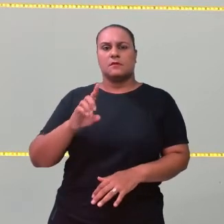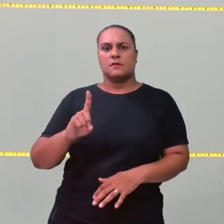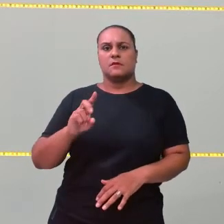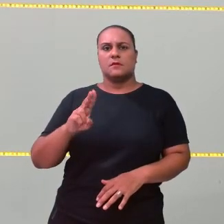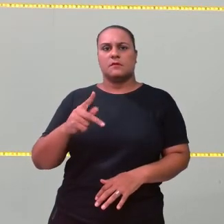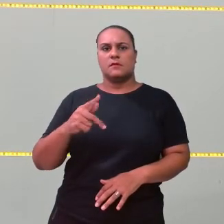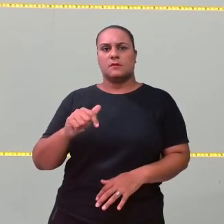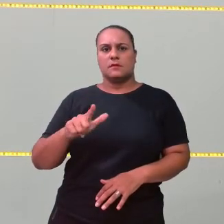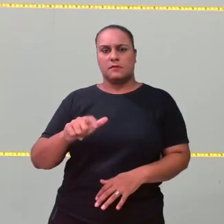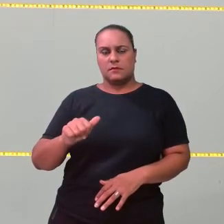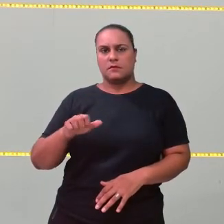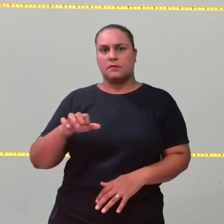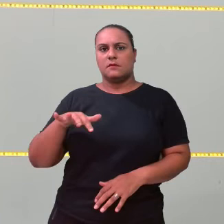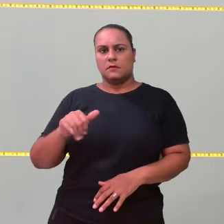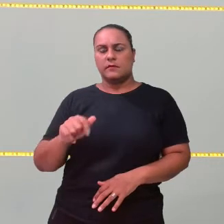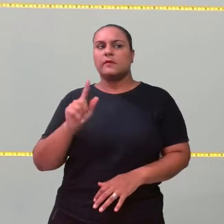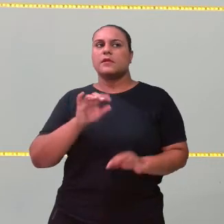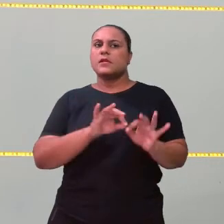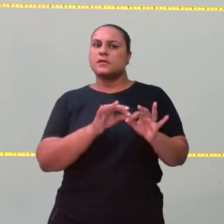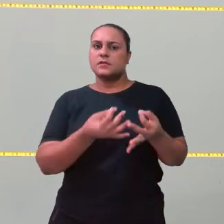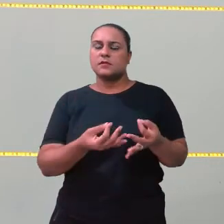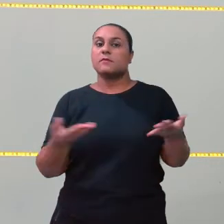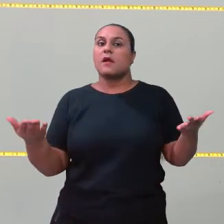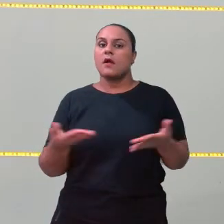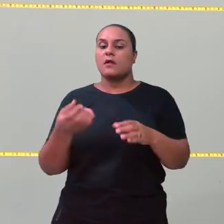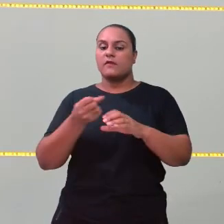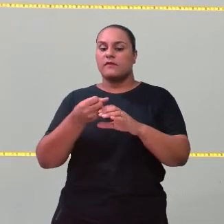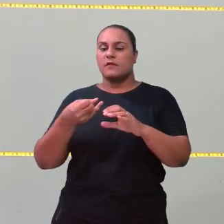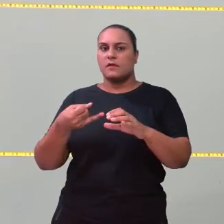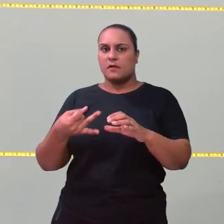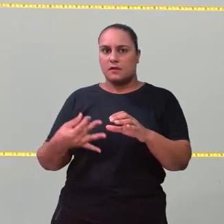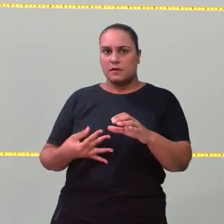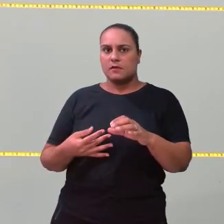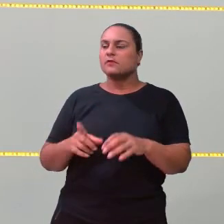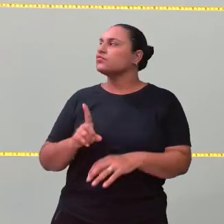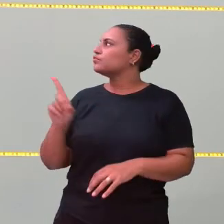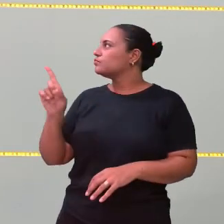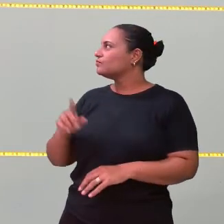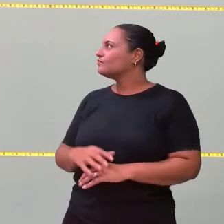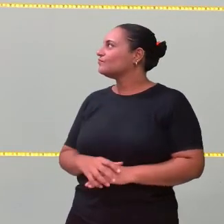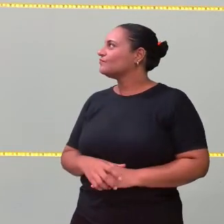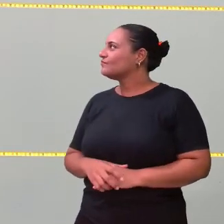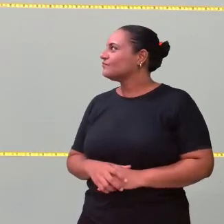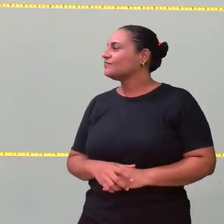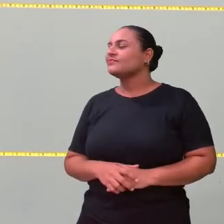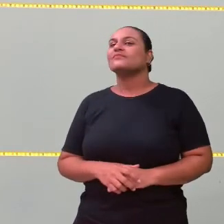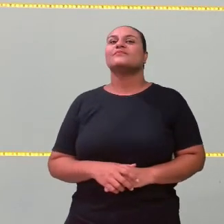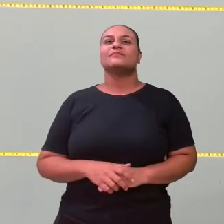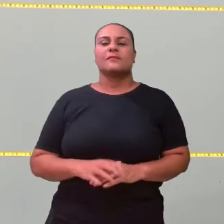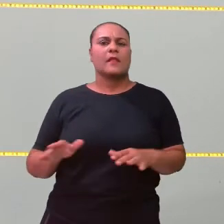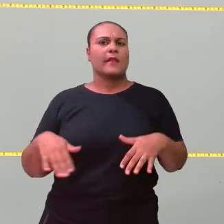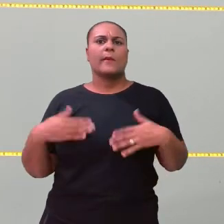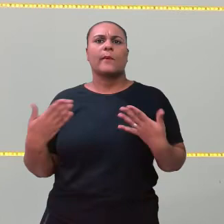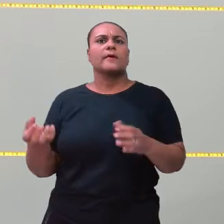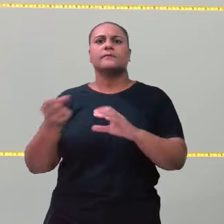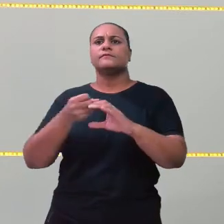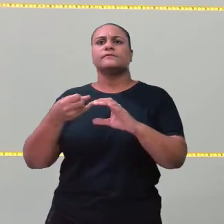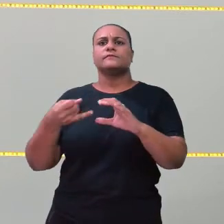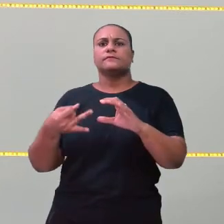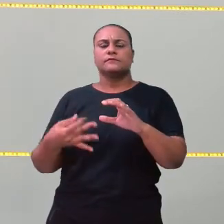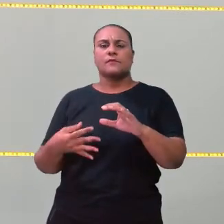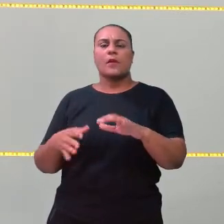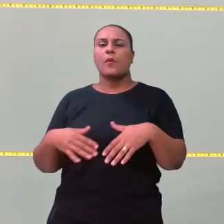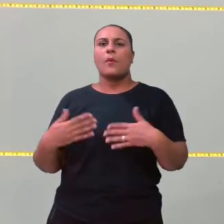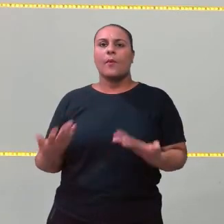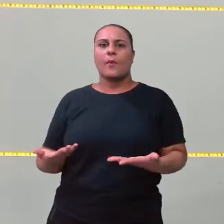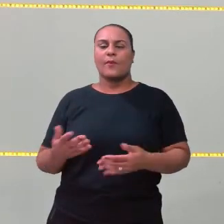e tabela simples, vamos agora para as características de uma tabela de dupla entrada, né? Quais são as características de uma tabela de